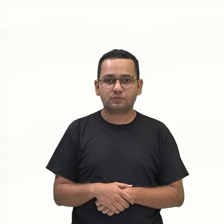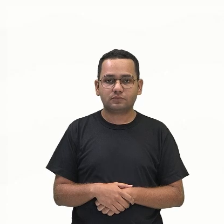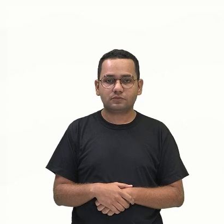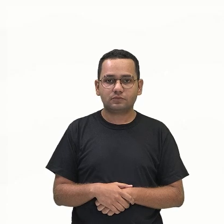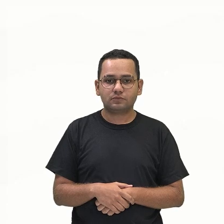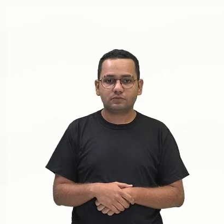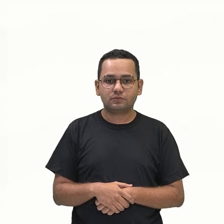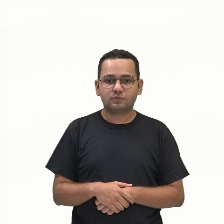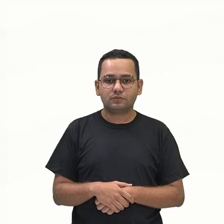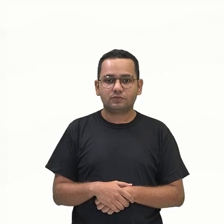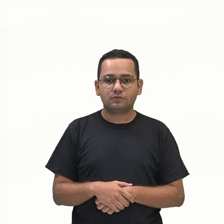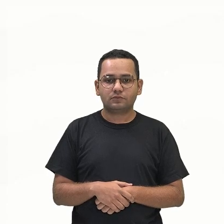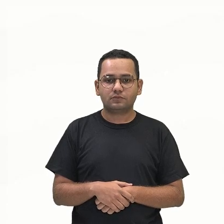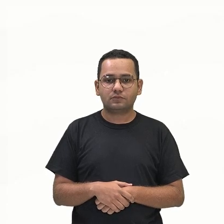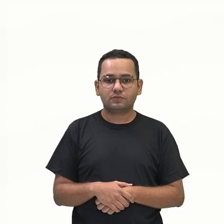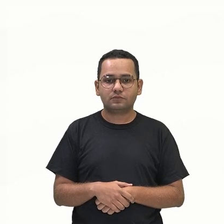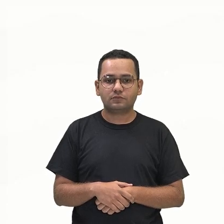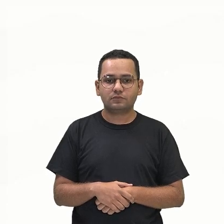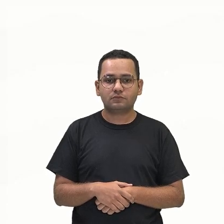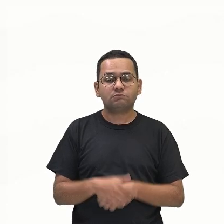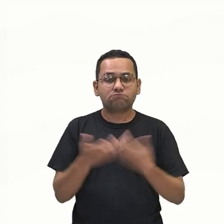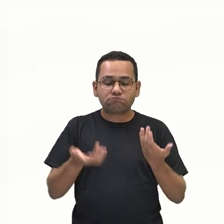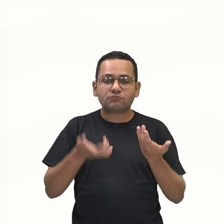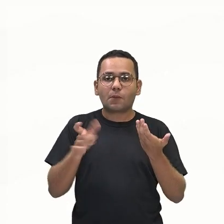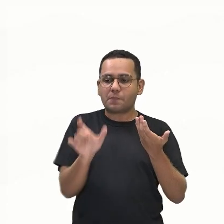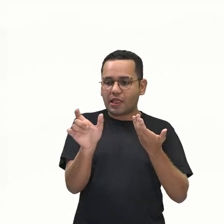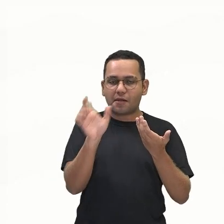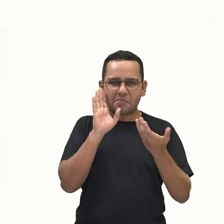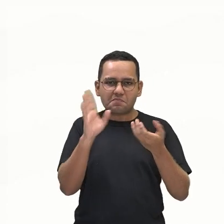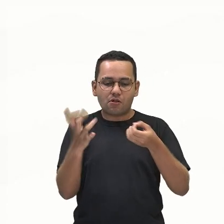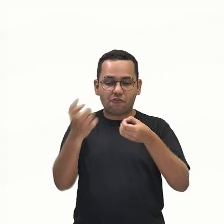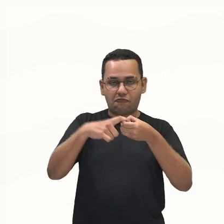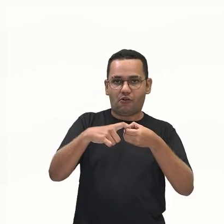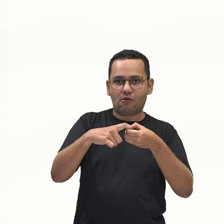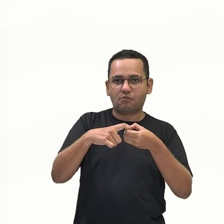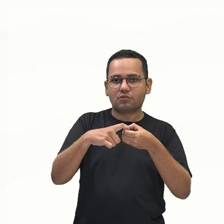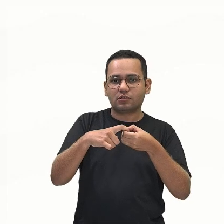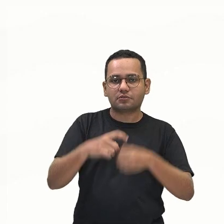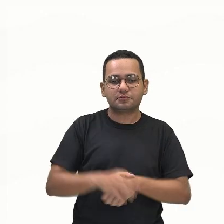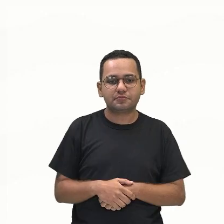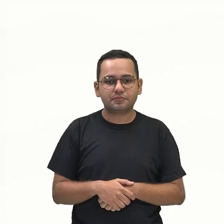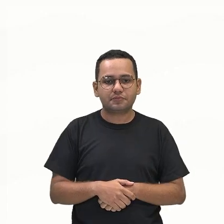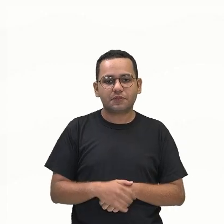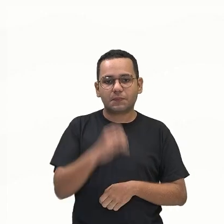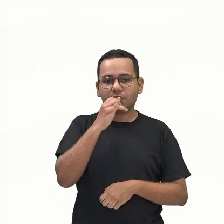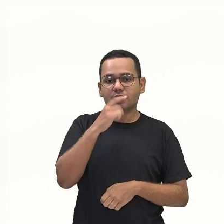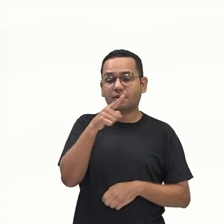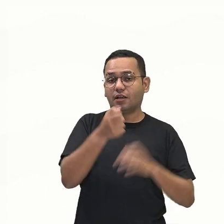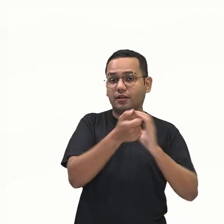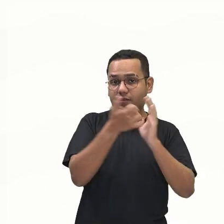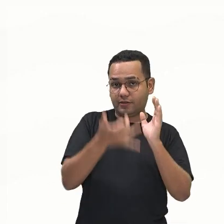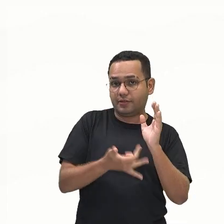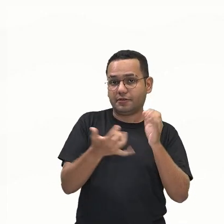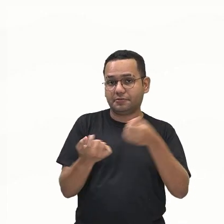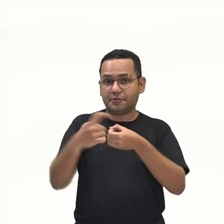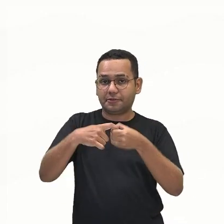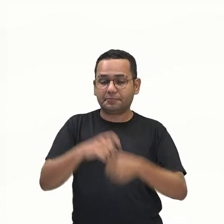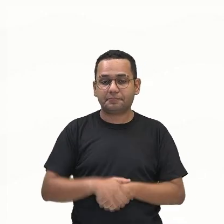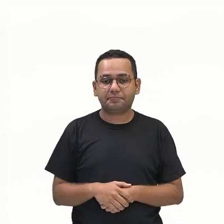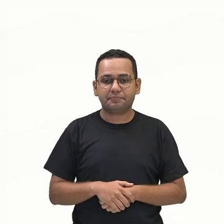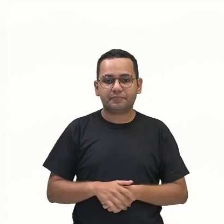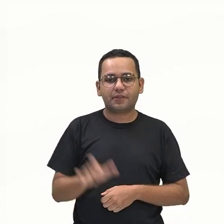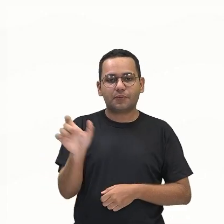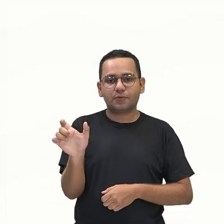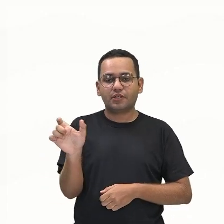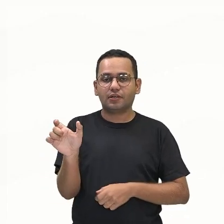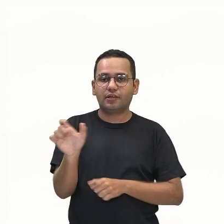estão retomando os termos antecedentes. Então, o que aqui, ó, retoma a característica, este que